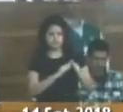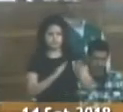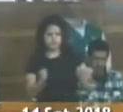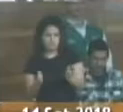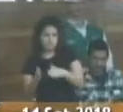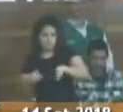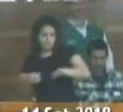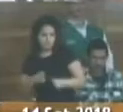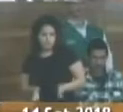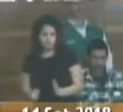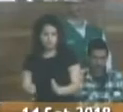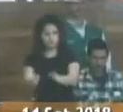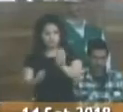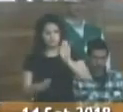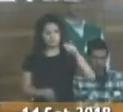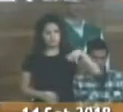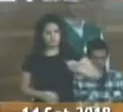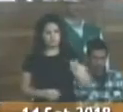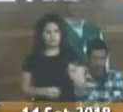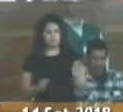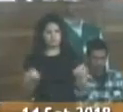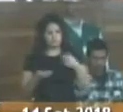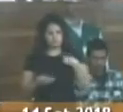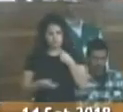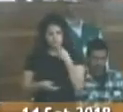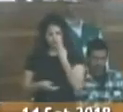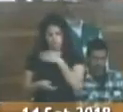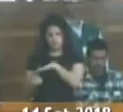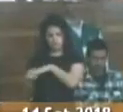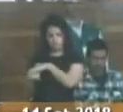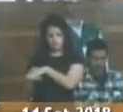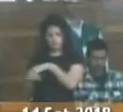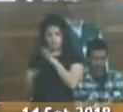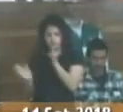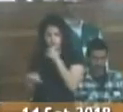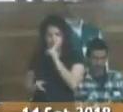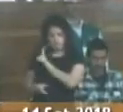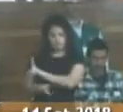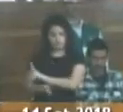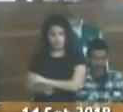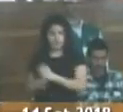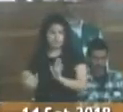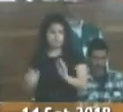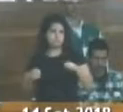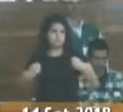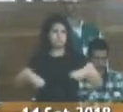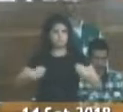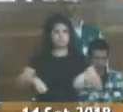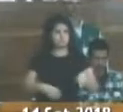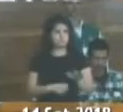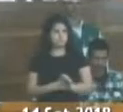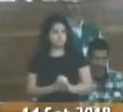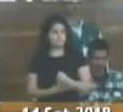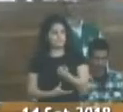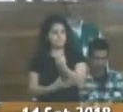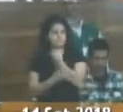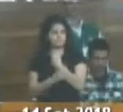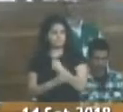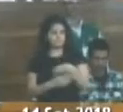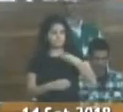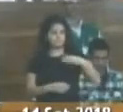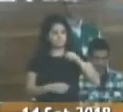Bracuí. Hoje, estava até falando para ela aqui, você olha, ah, mas tem que proteger 30